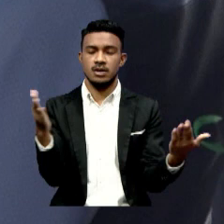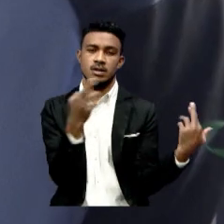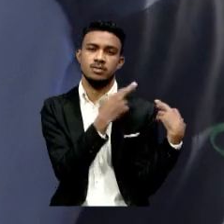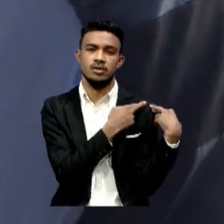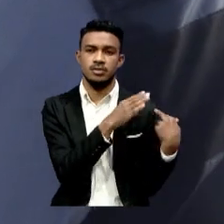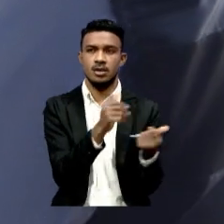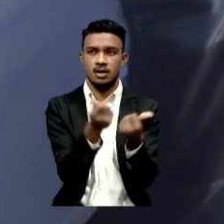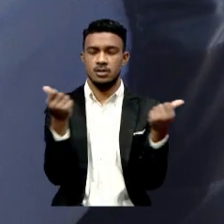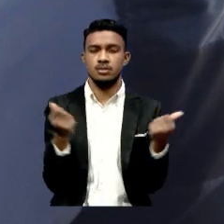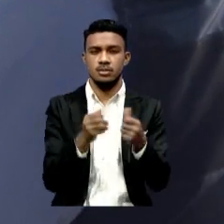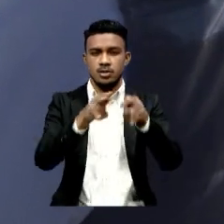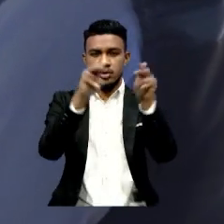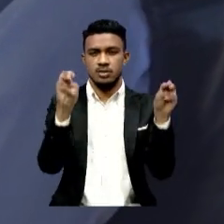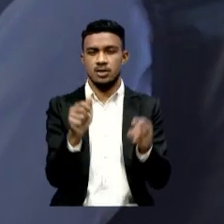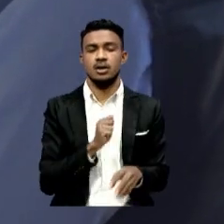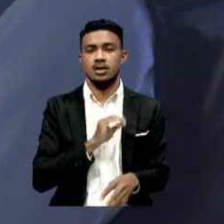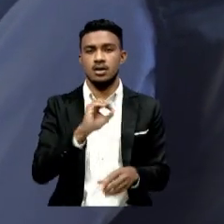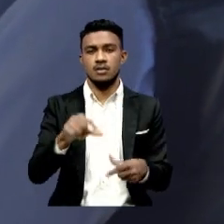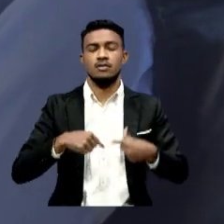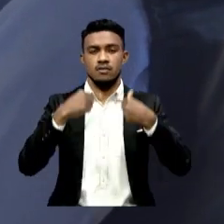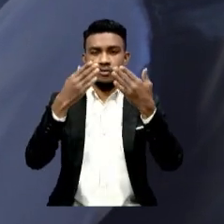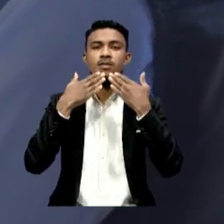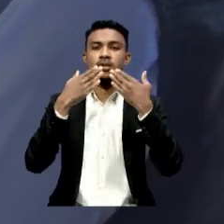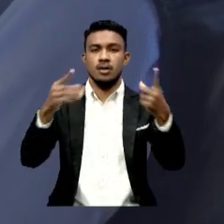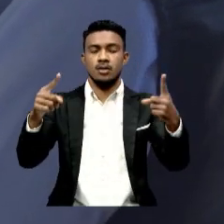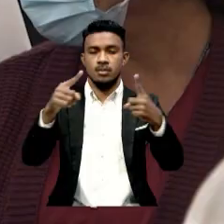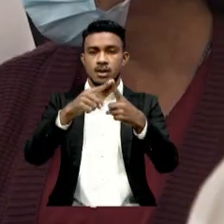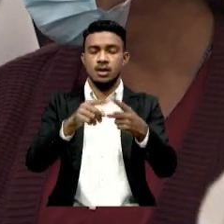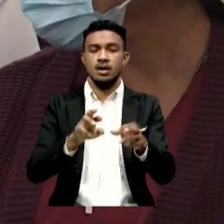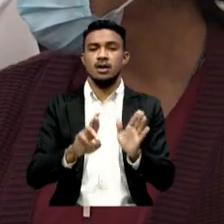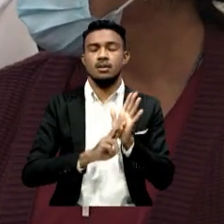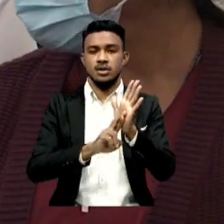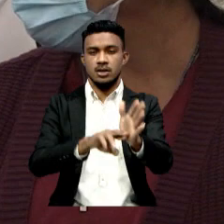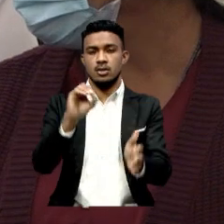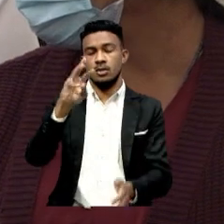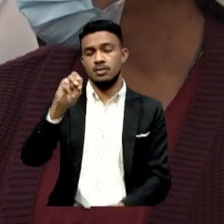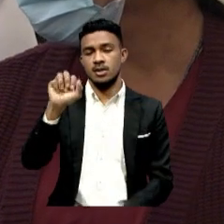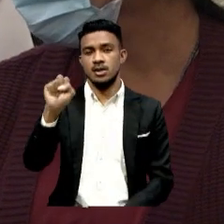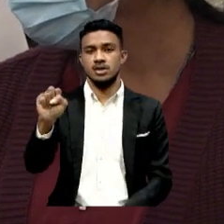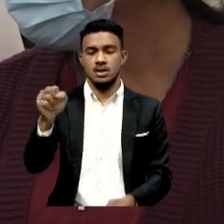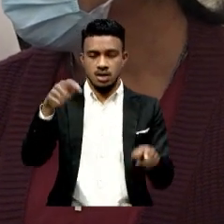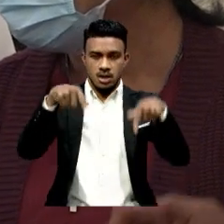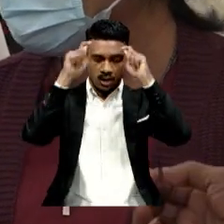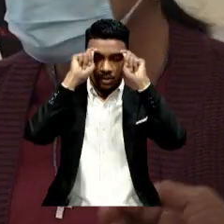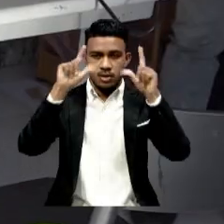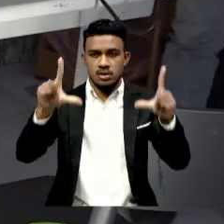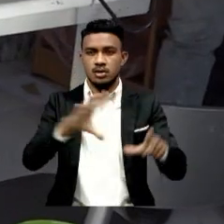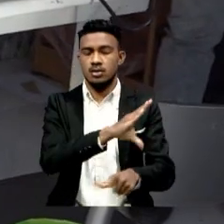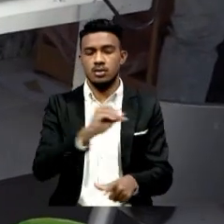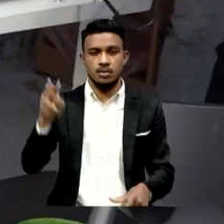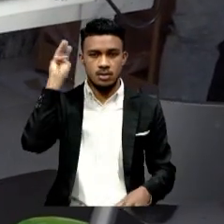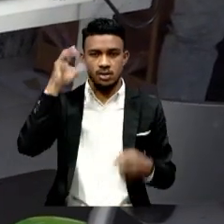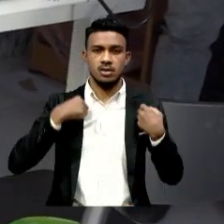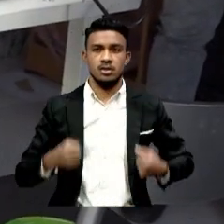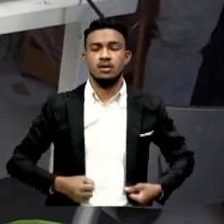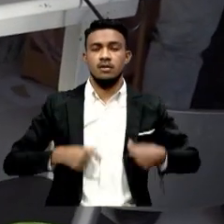Administrador município Ainaro agradece ba representante OMS e Timor-Leste no Ministério da Saúde tamba facilita o equipamento